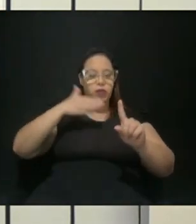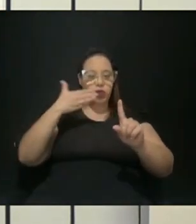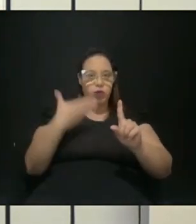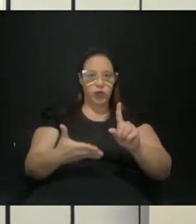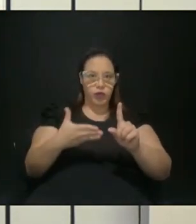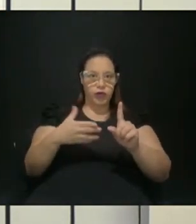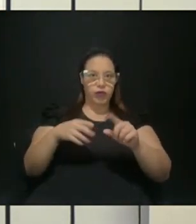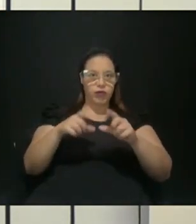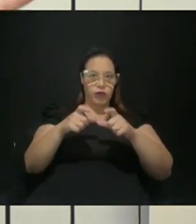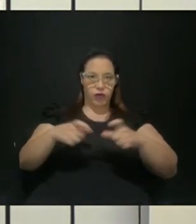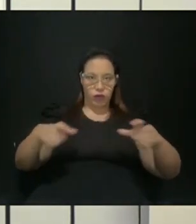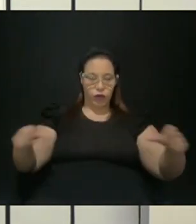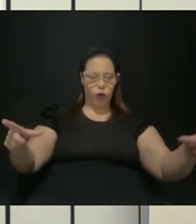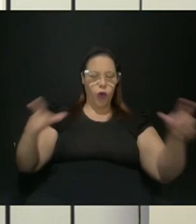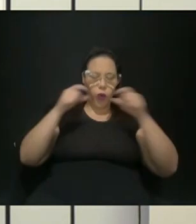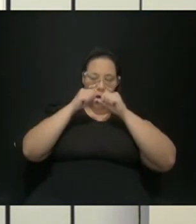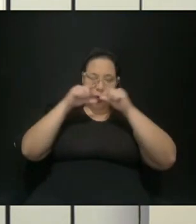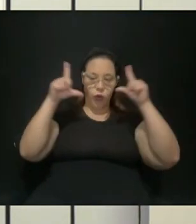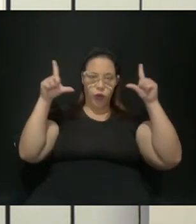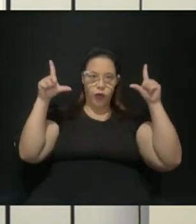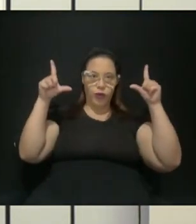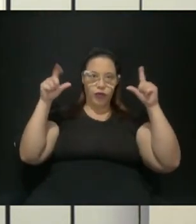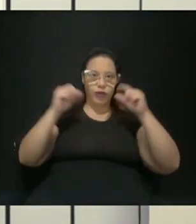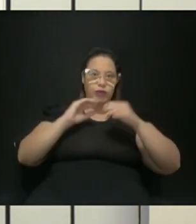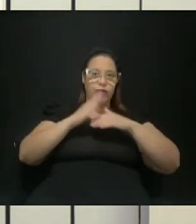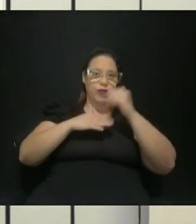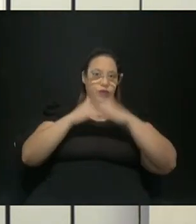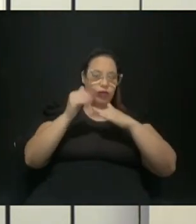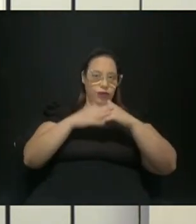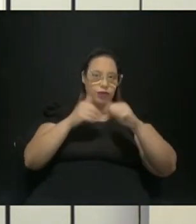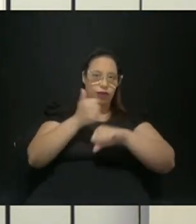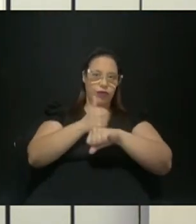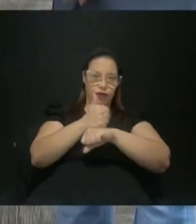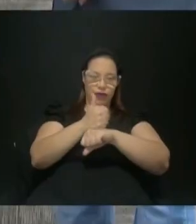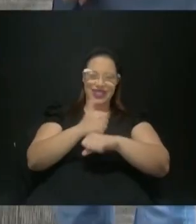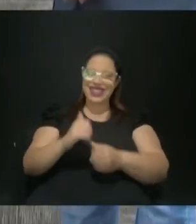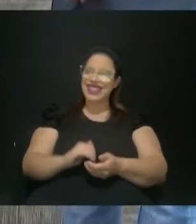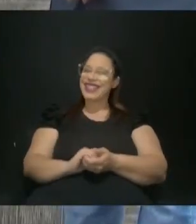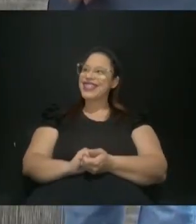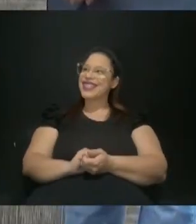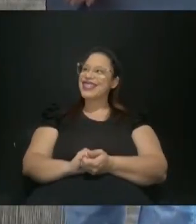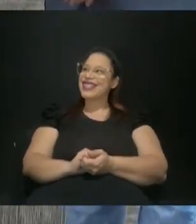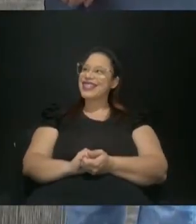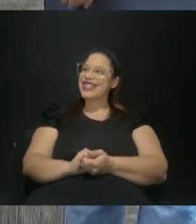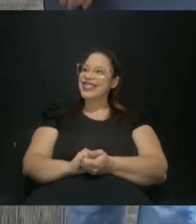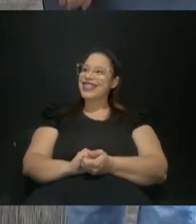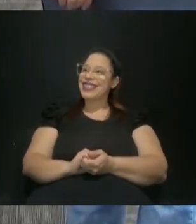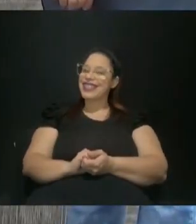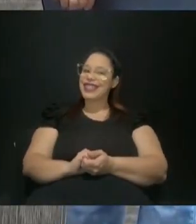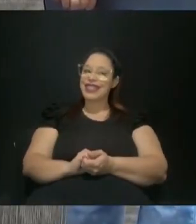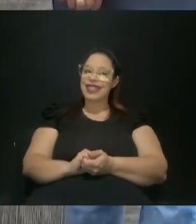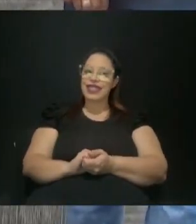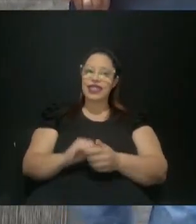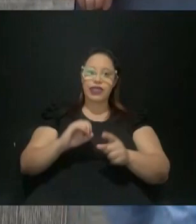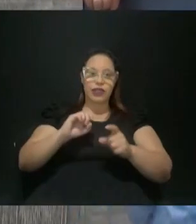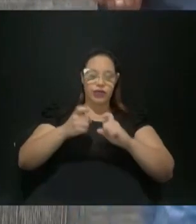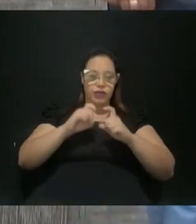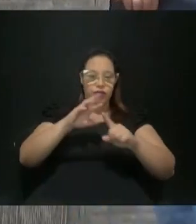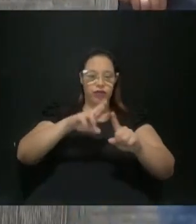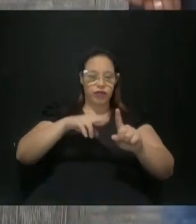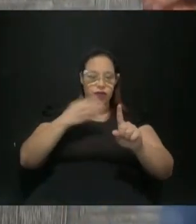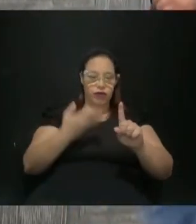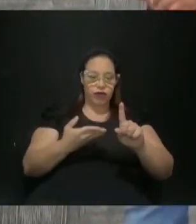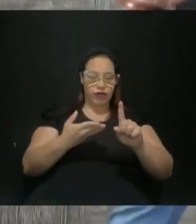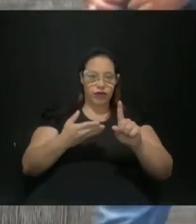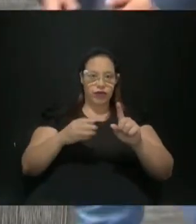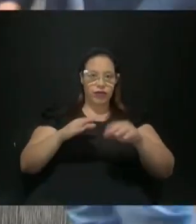se destacaram nas mais diversas áreas. Em reunião solene realizada no plenário da